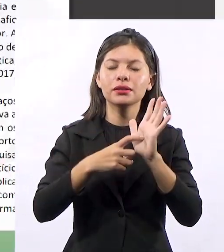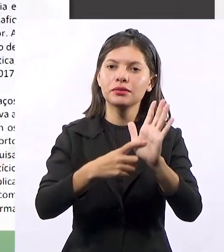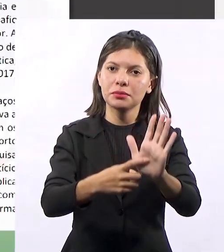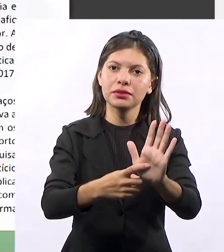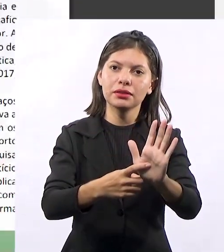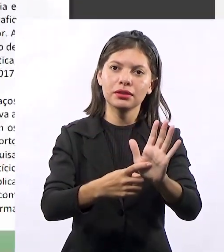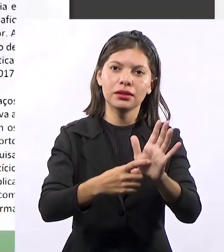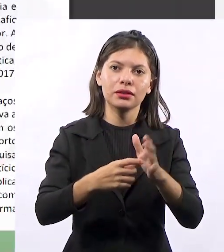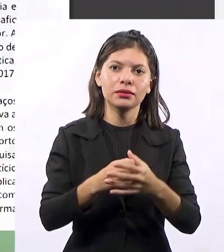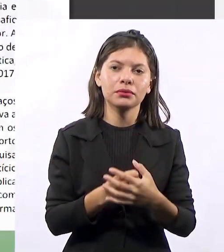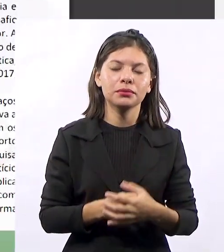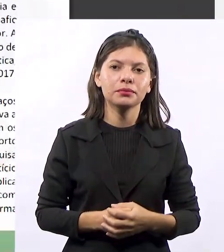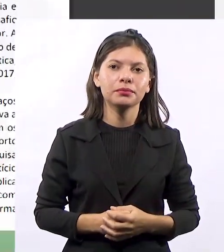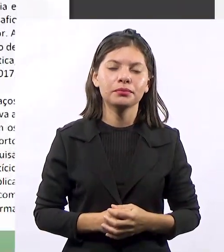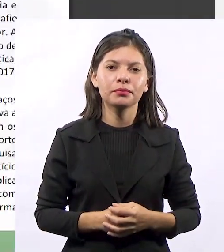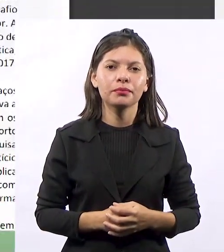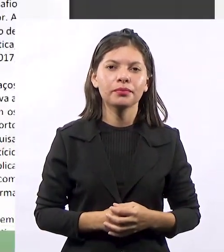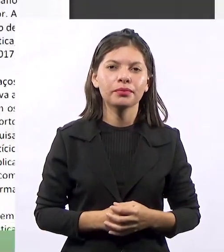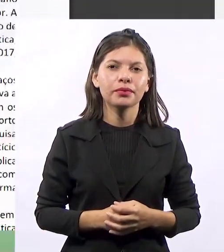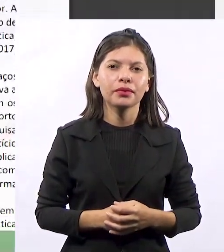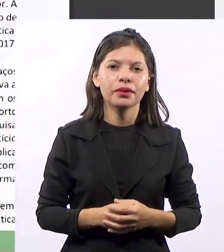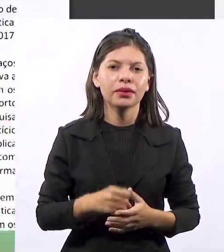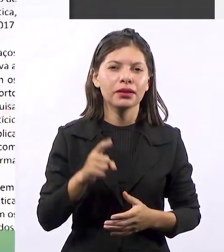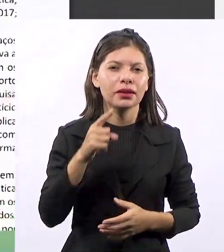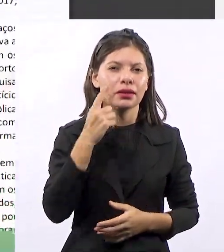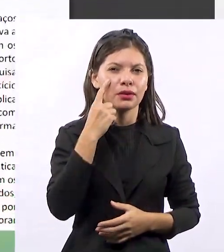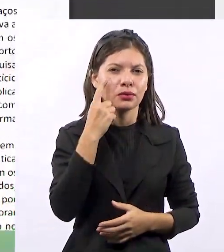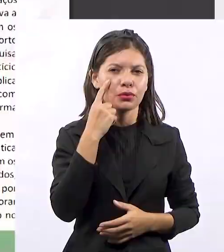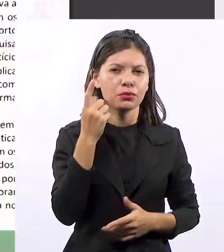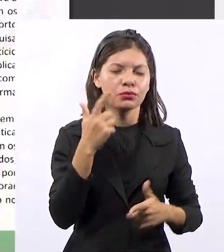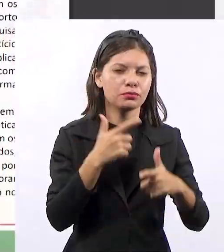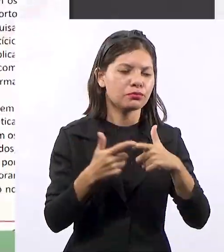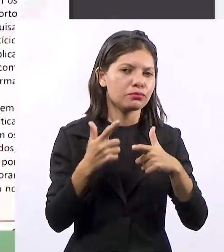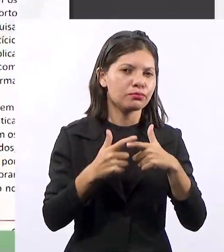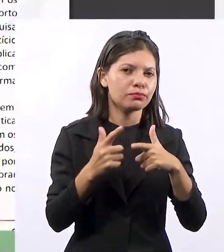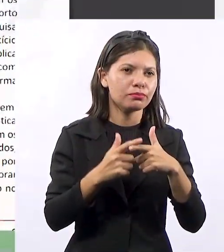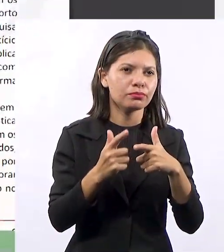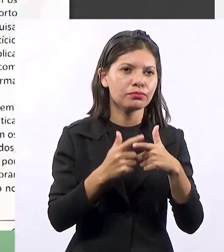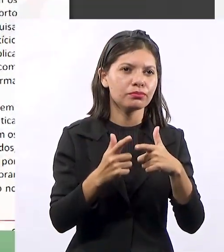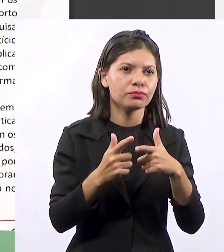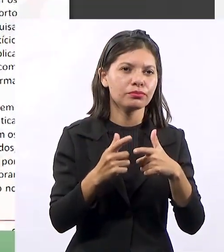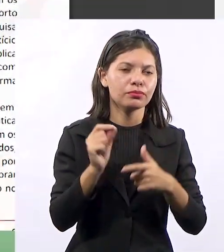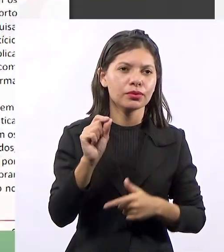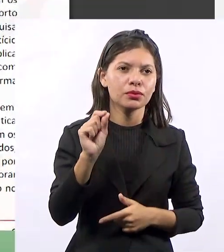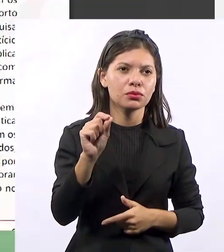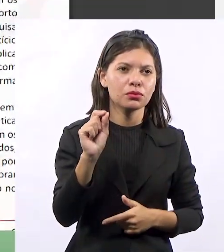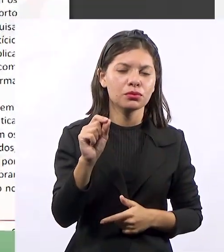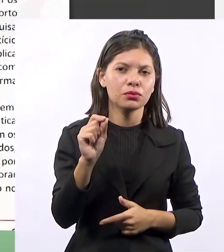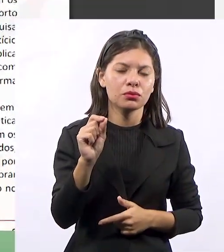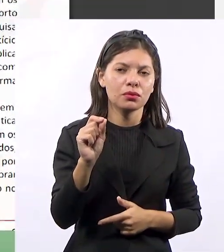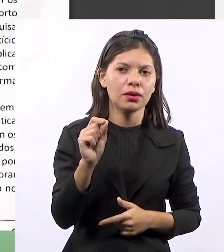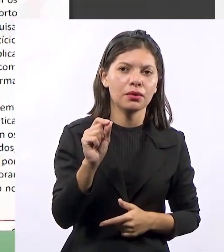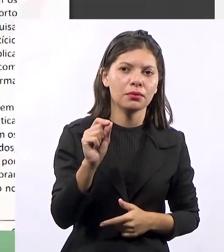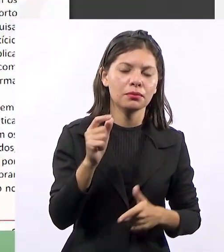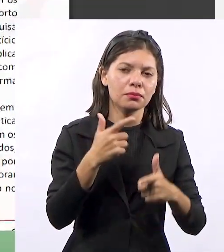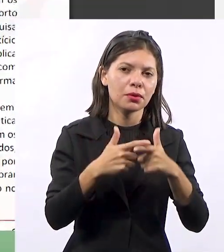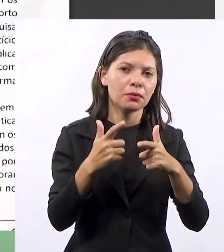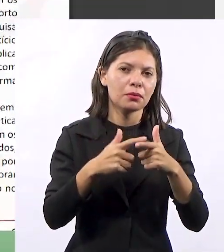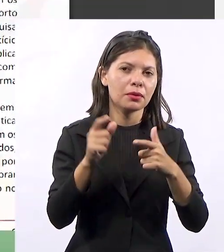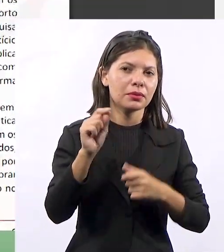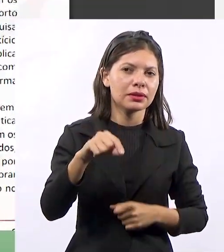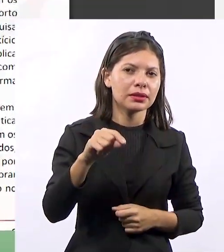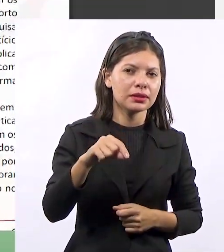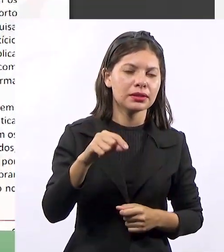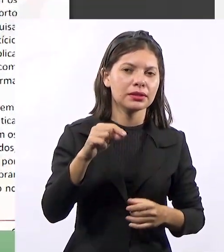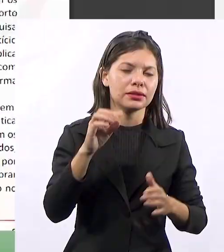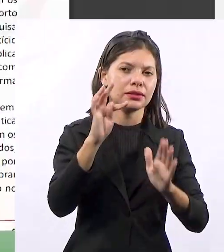E olha aqui, será que a gente encontra o problema da nossa questão aqui? O problema? Qual será